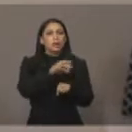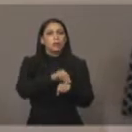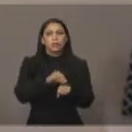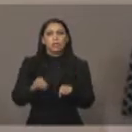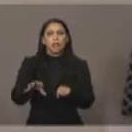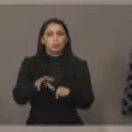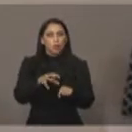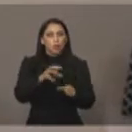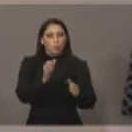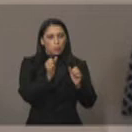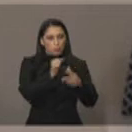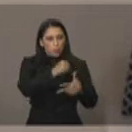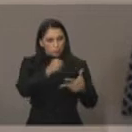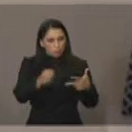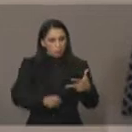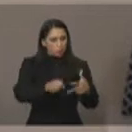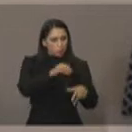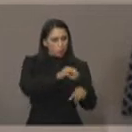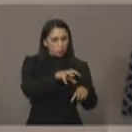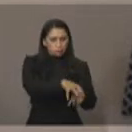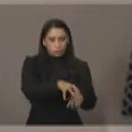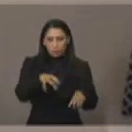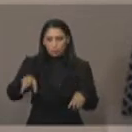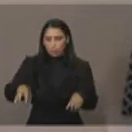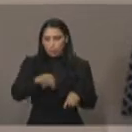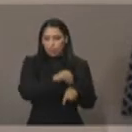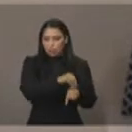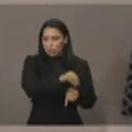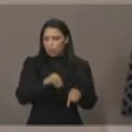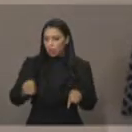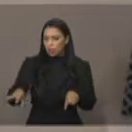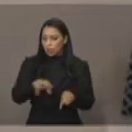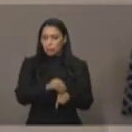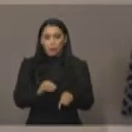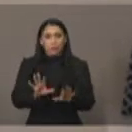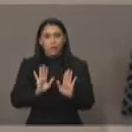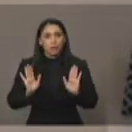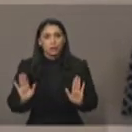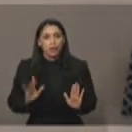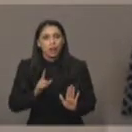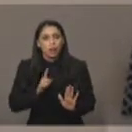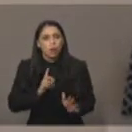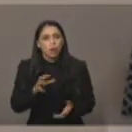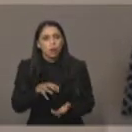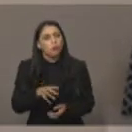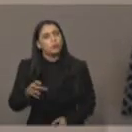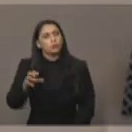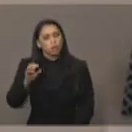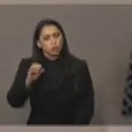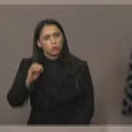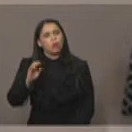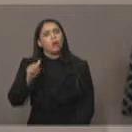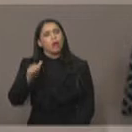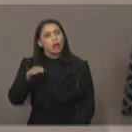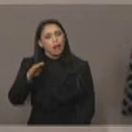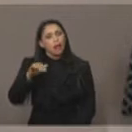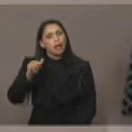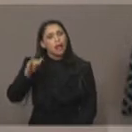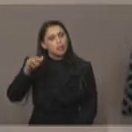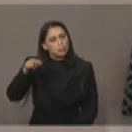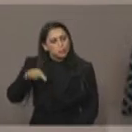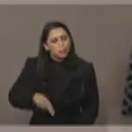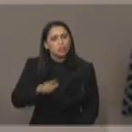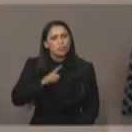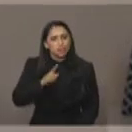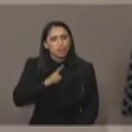do poder público, mas da integração e do compartilhamento de dados operacionalizado por um órgão de inteligência que possui